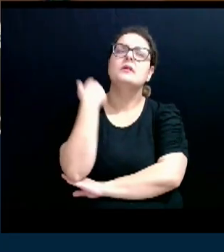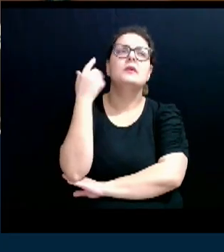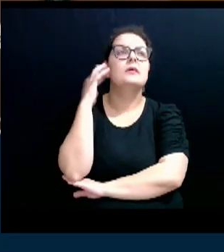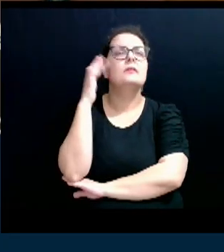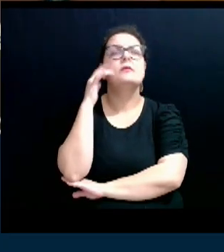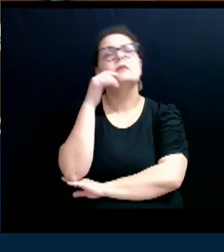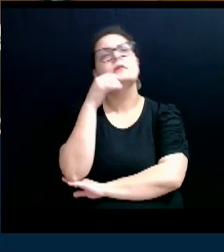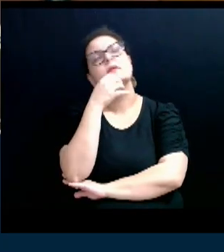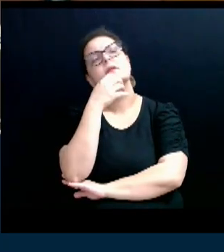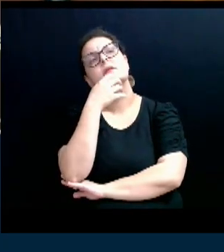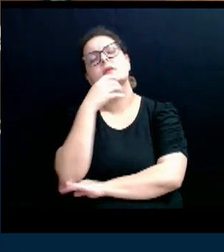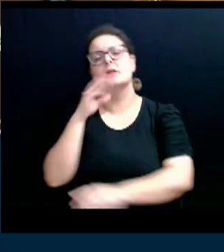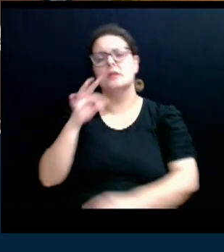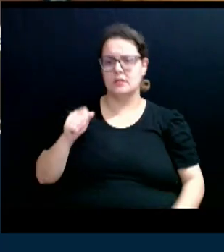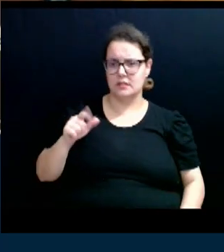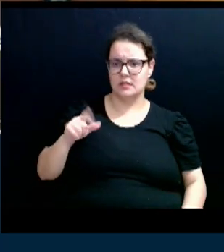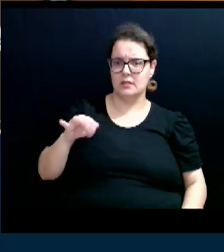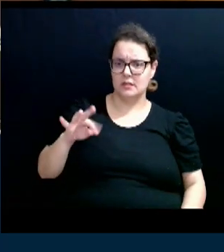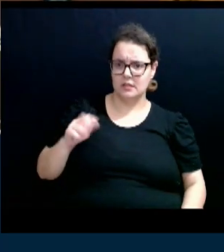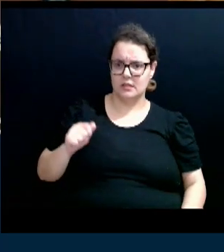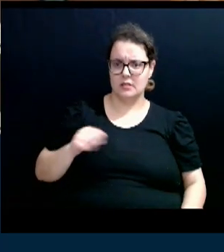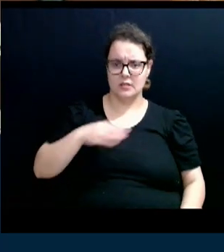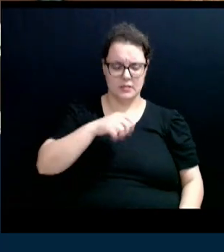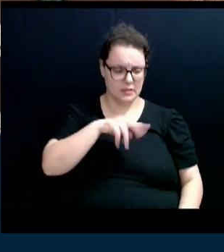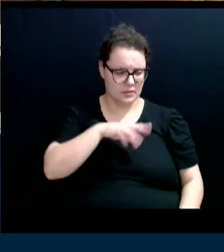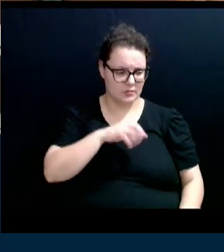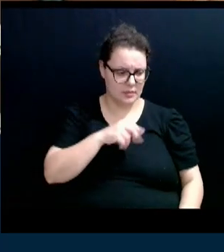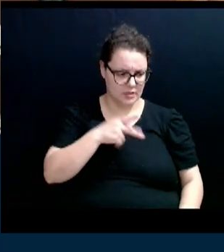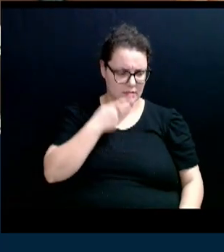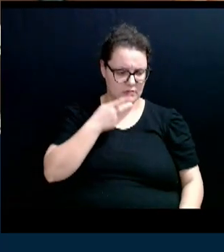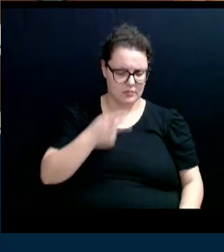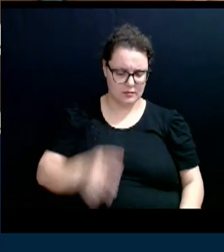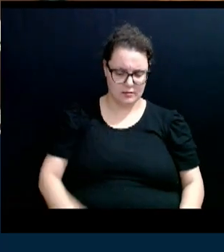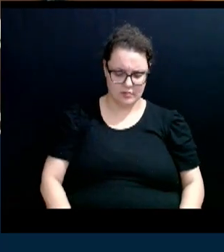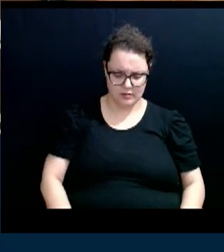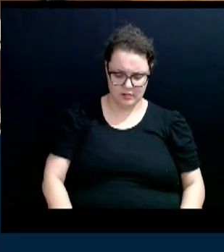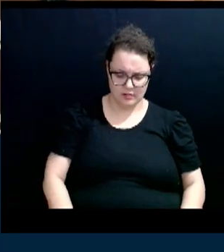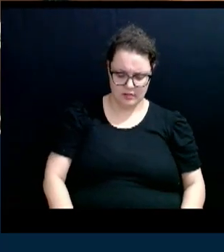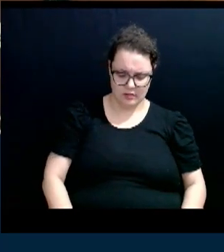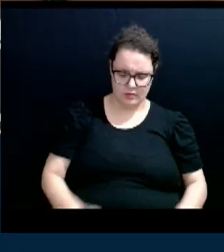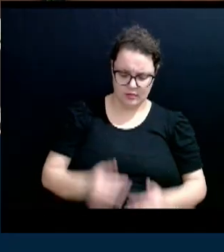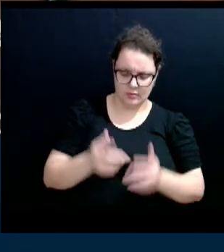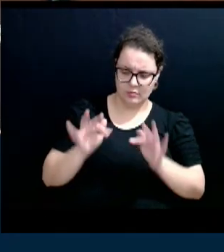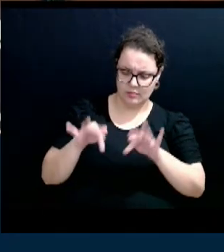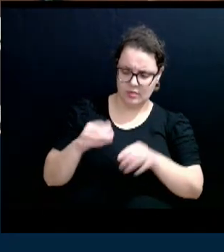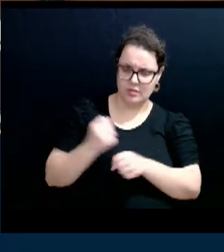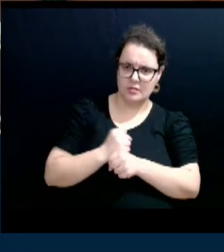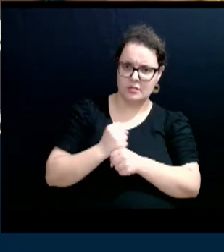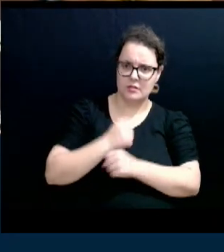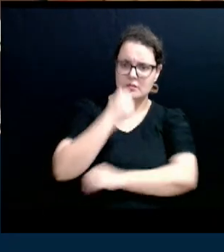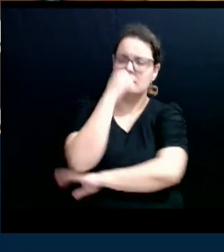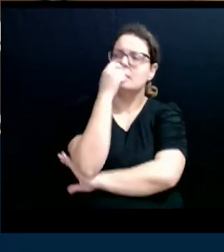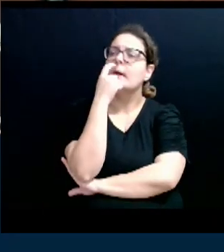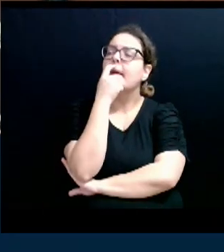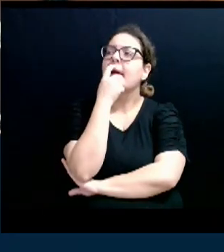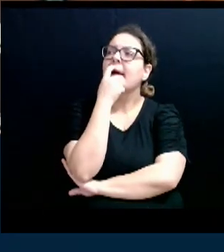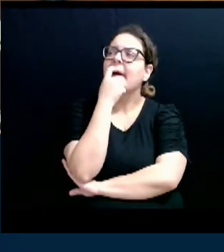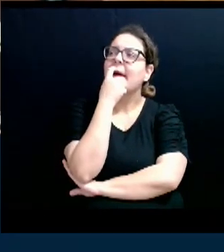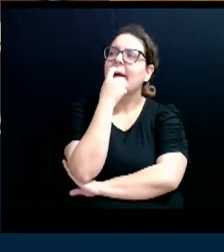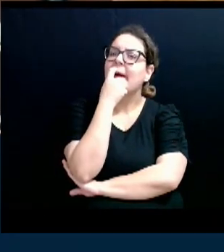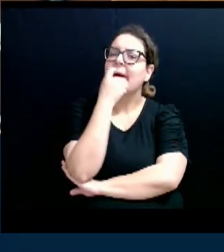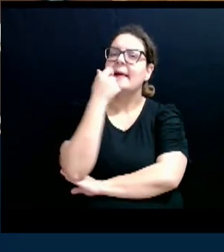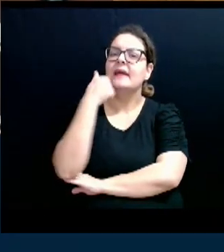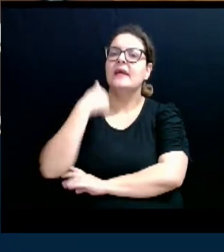Thalita e tanto a Marina também, a Mariana trouxe algo de fim de ano, né? E eu me vi lá na casa da minha mãe